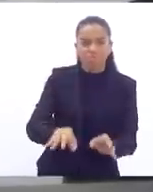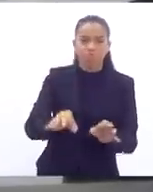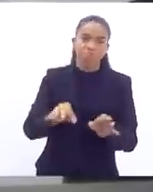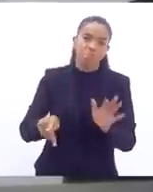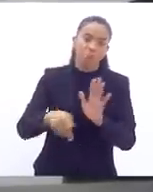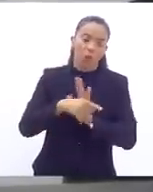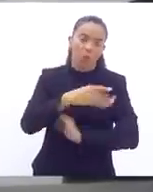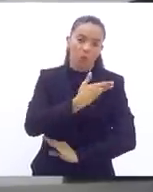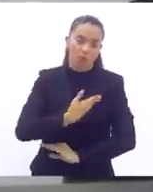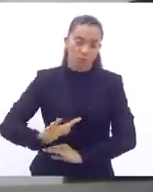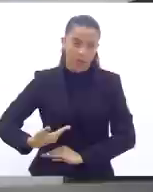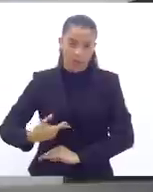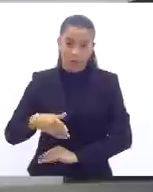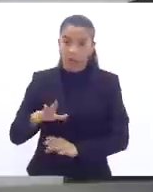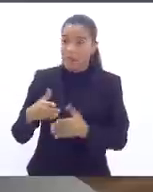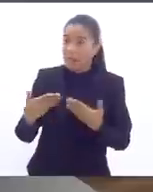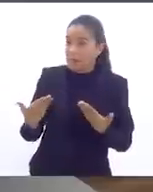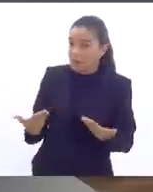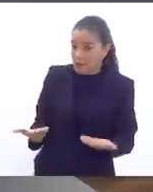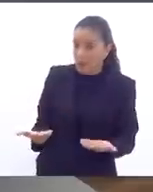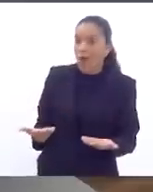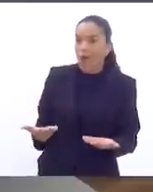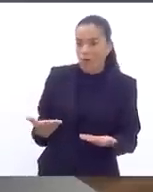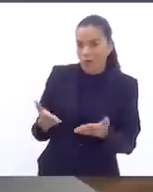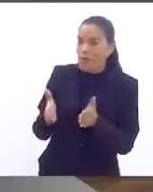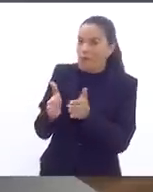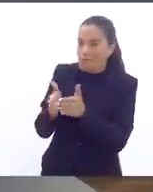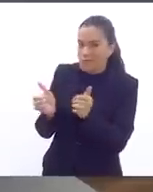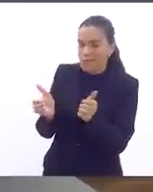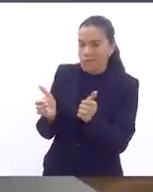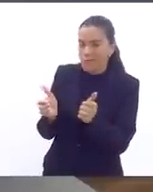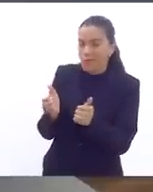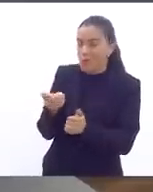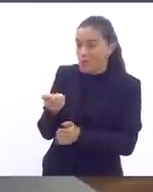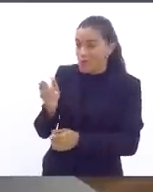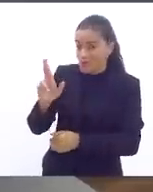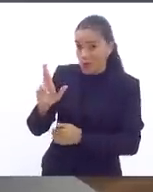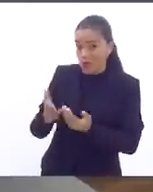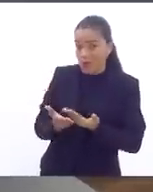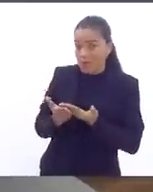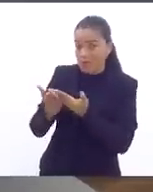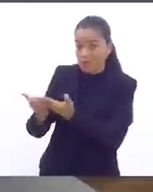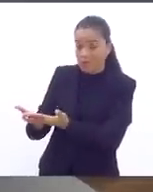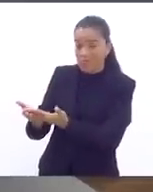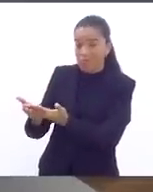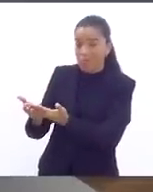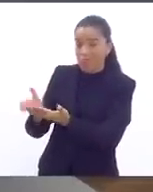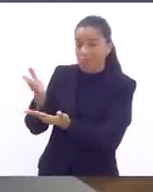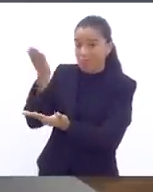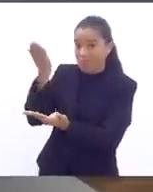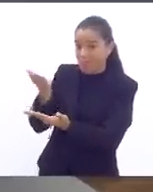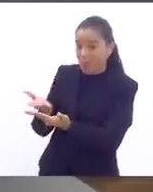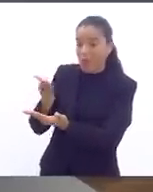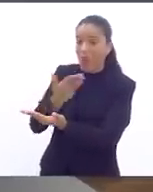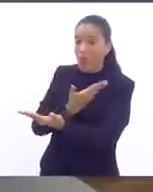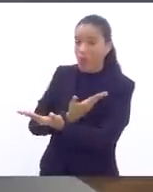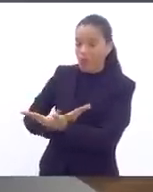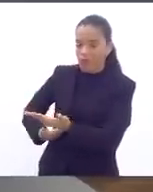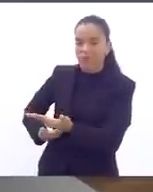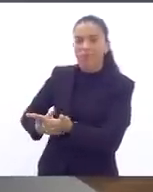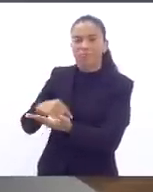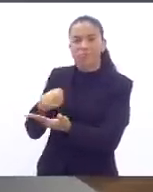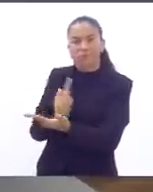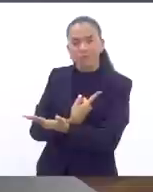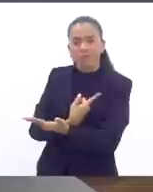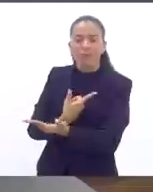relações fazer uma um pedido como só vai conduzir isso ao governo para